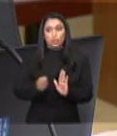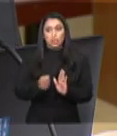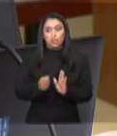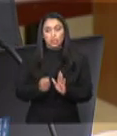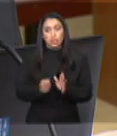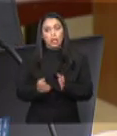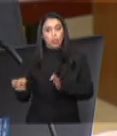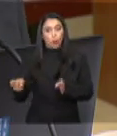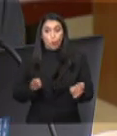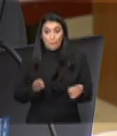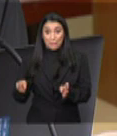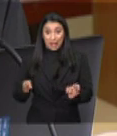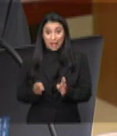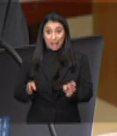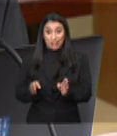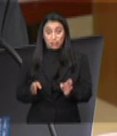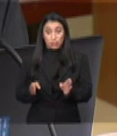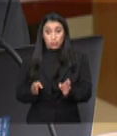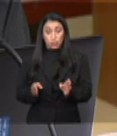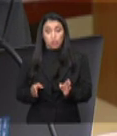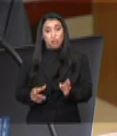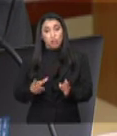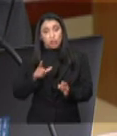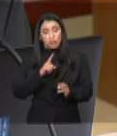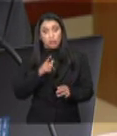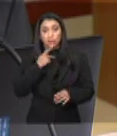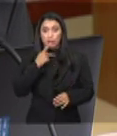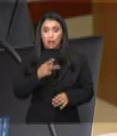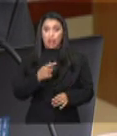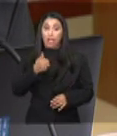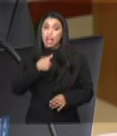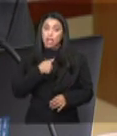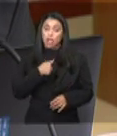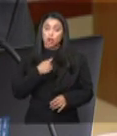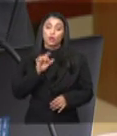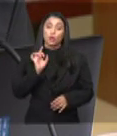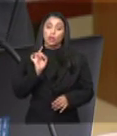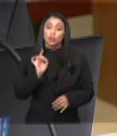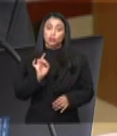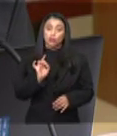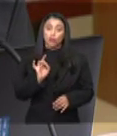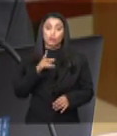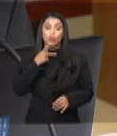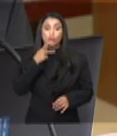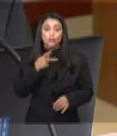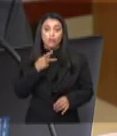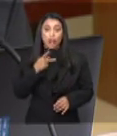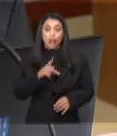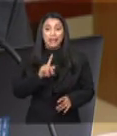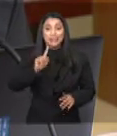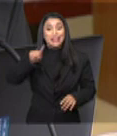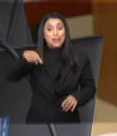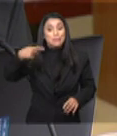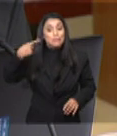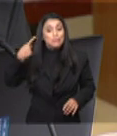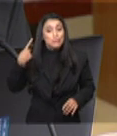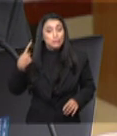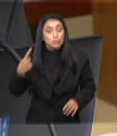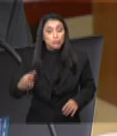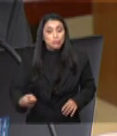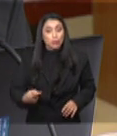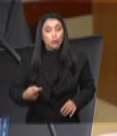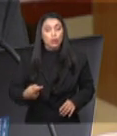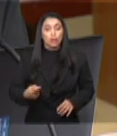para alegações finais, ele deve se manifestar. Olha, eu só vou falar e peço para me manifestar após